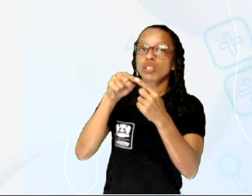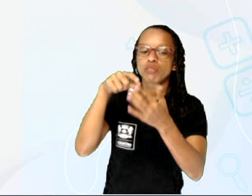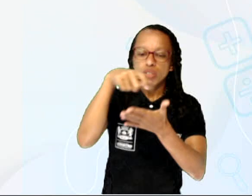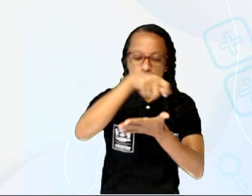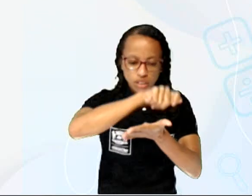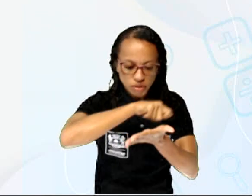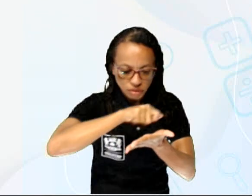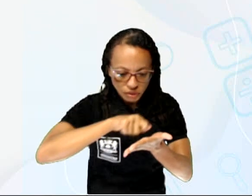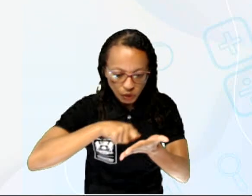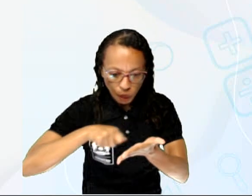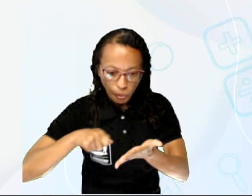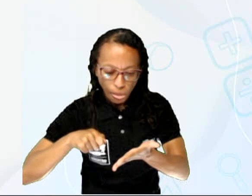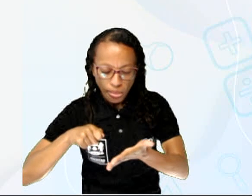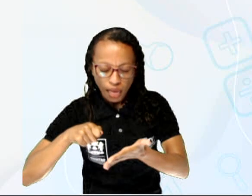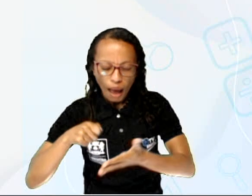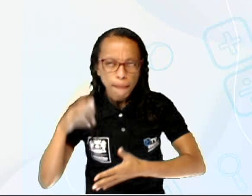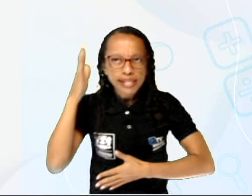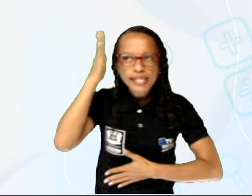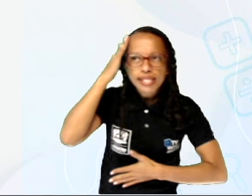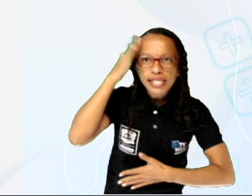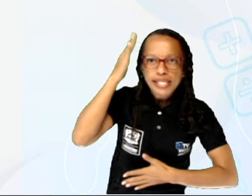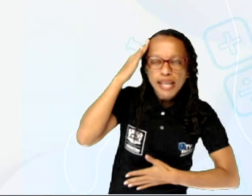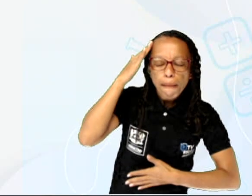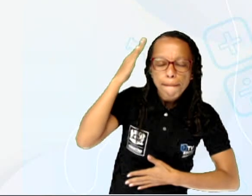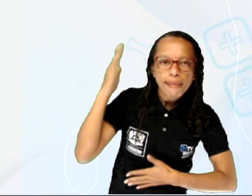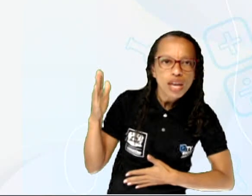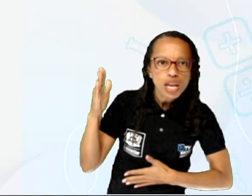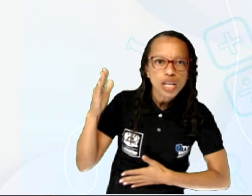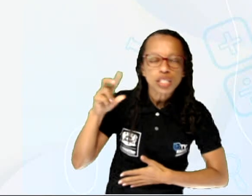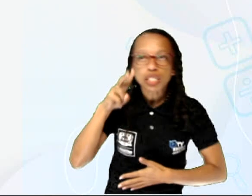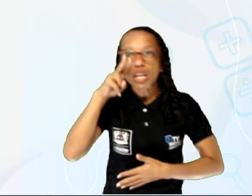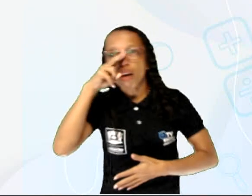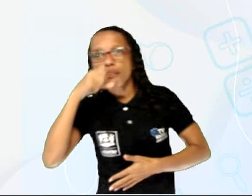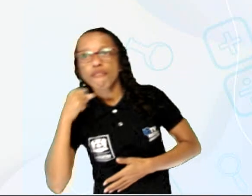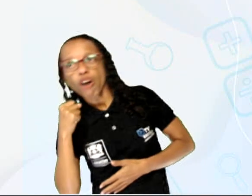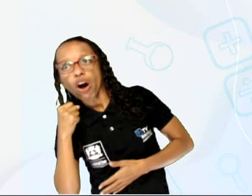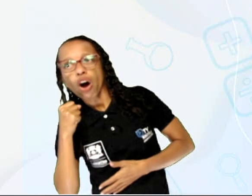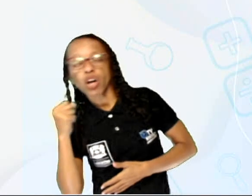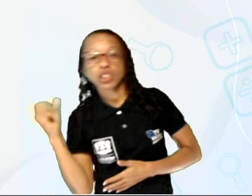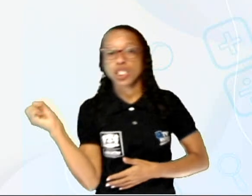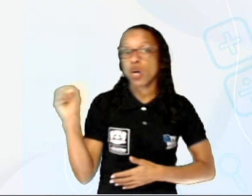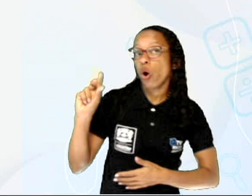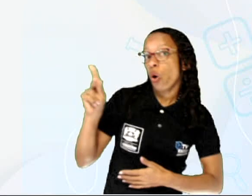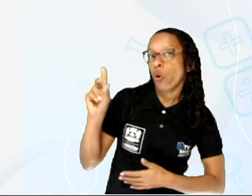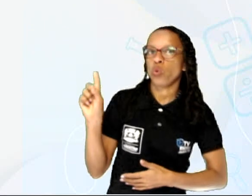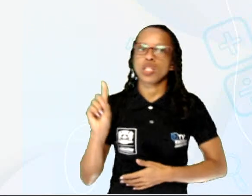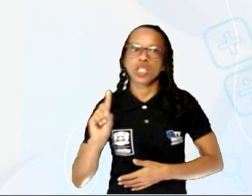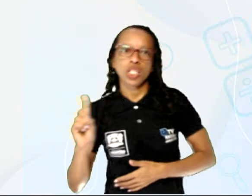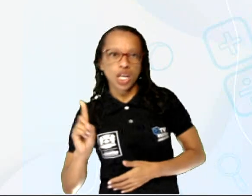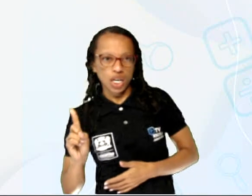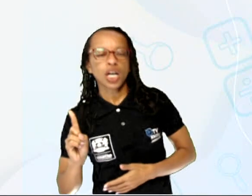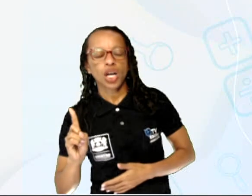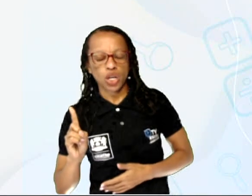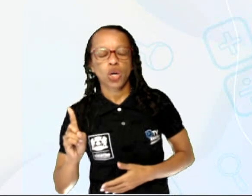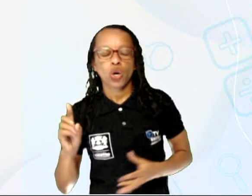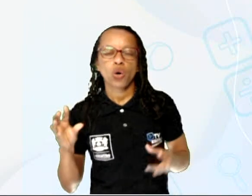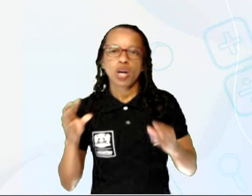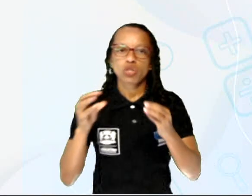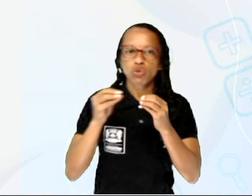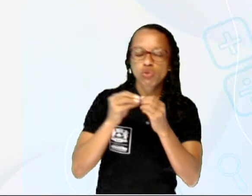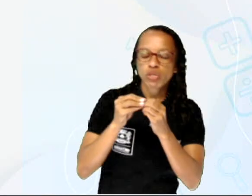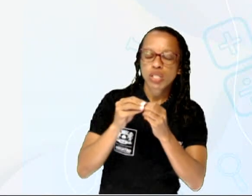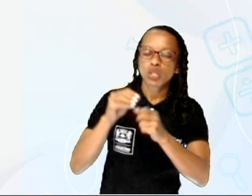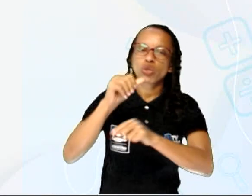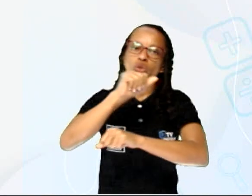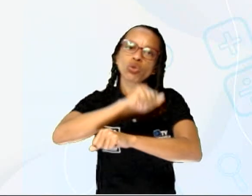timbre aberto ou fechado de determinadas vogais, as junções de preposição do artigo pronome demonstrativo